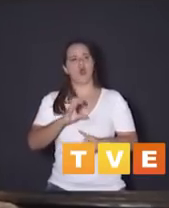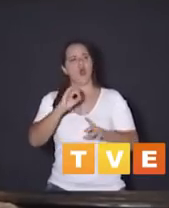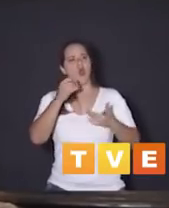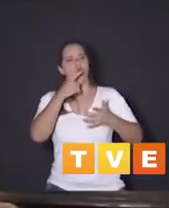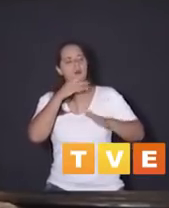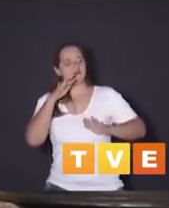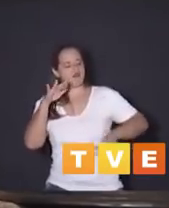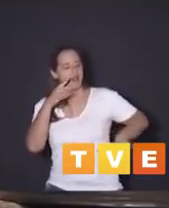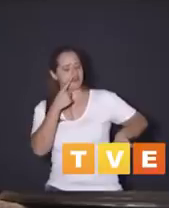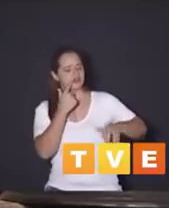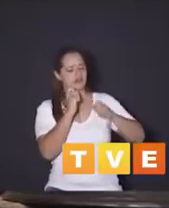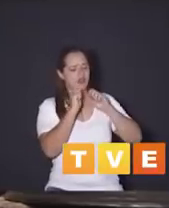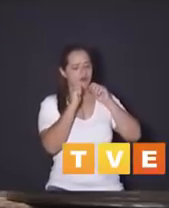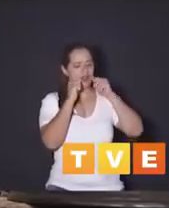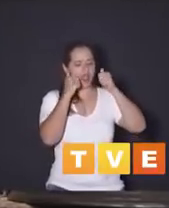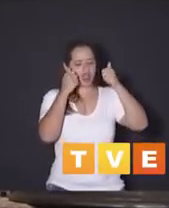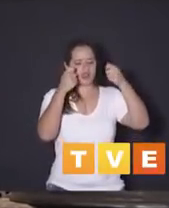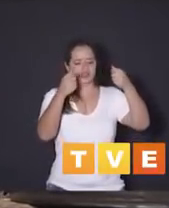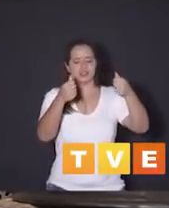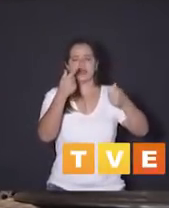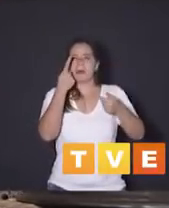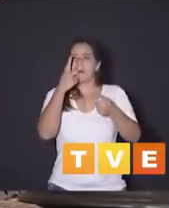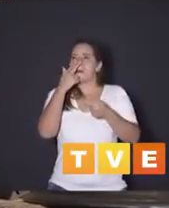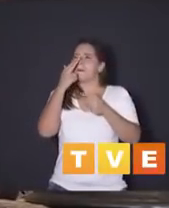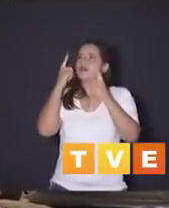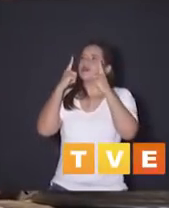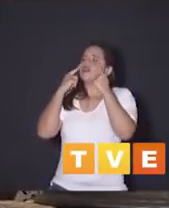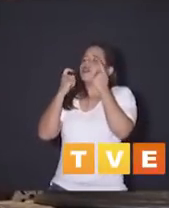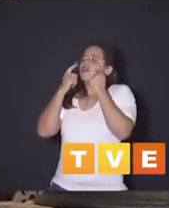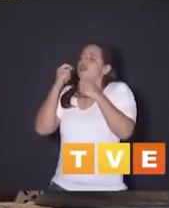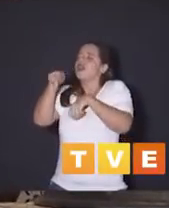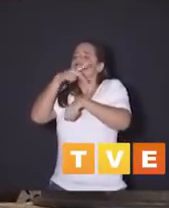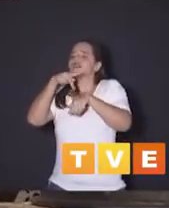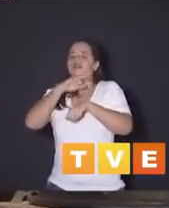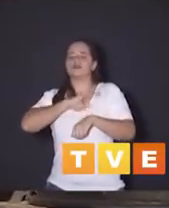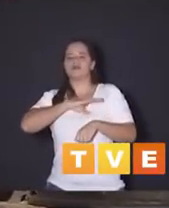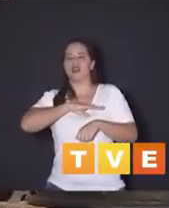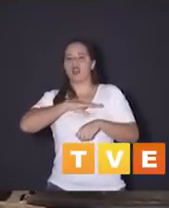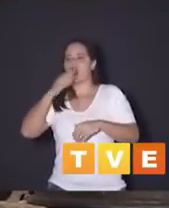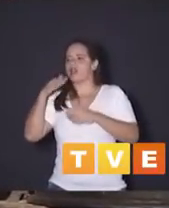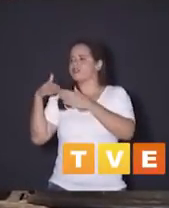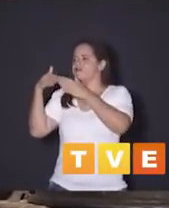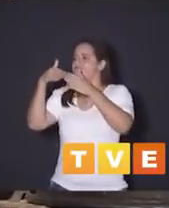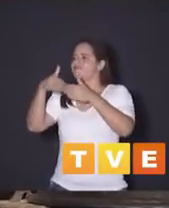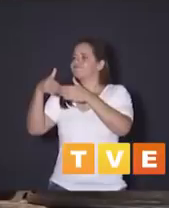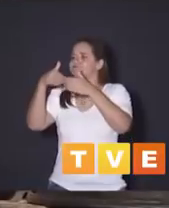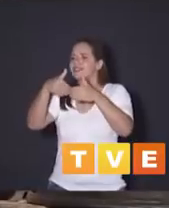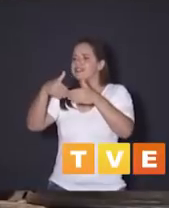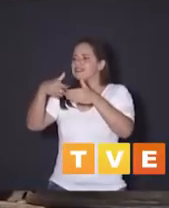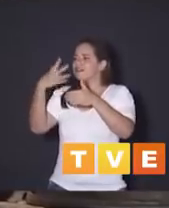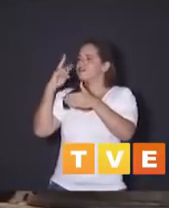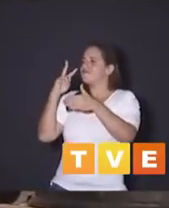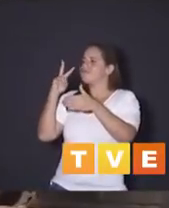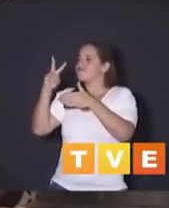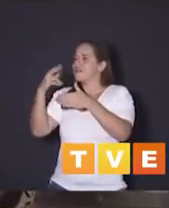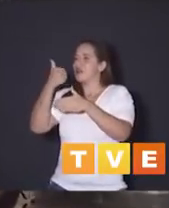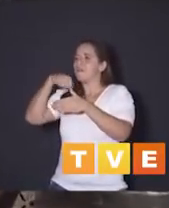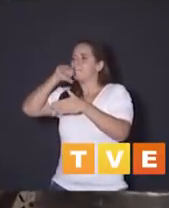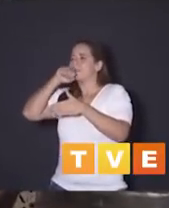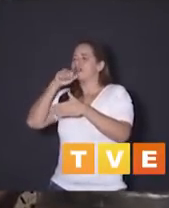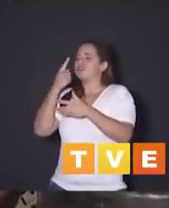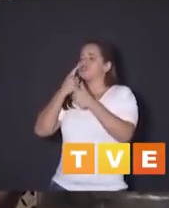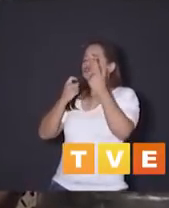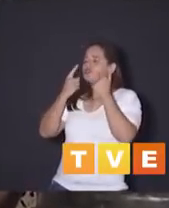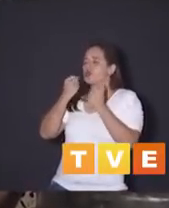salgado quanto de teu sal são lágrimas de portugal porque cruzarmos quantas mães choraram quantos filhos em vão rezaram